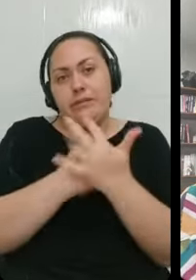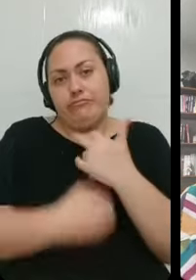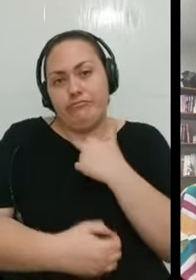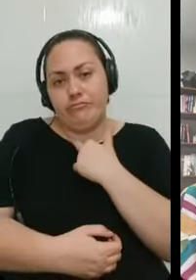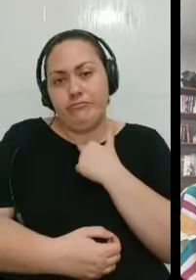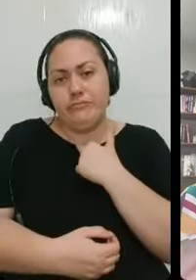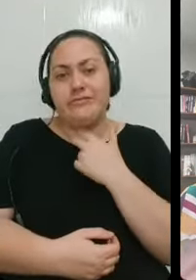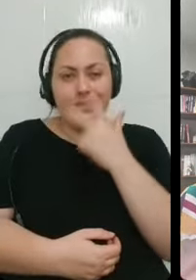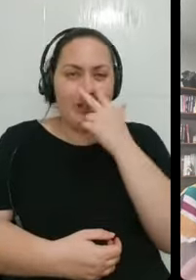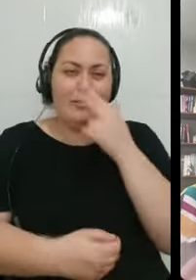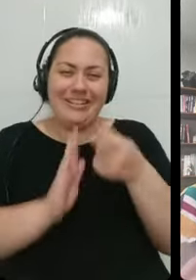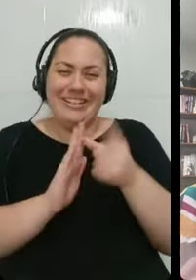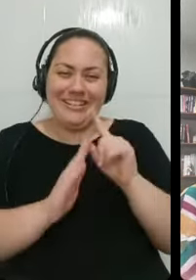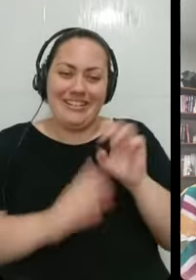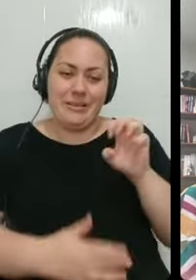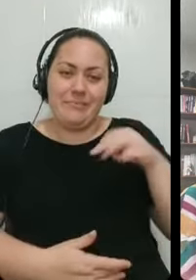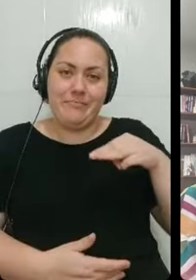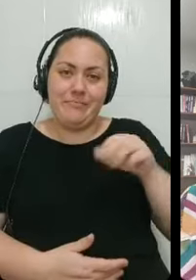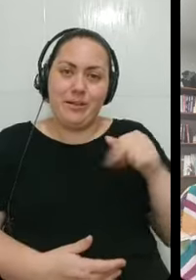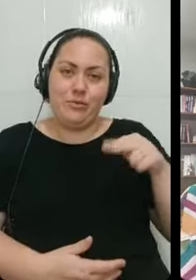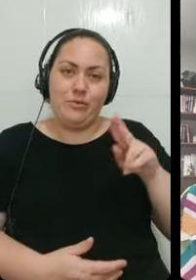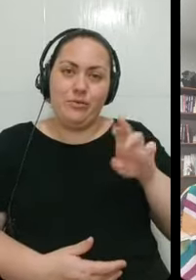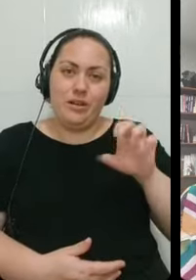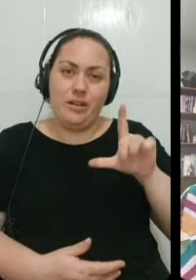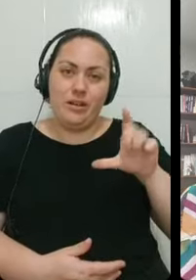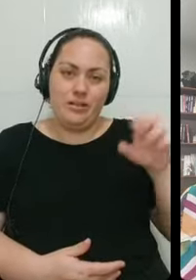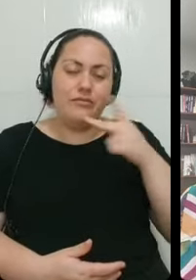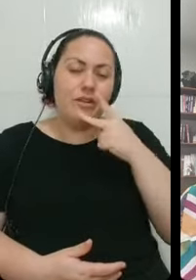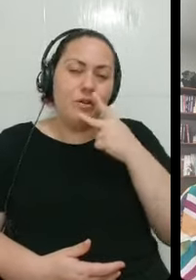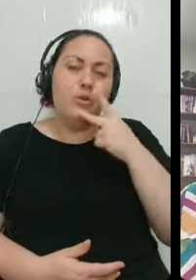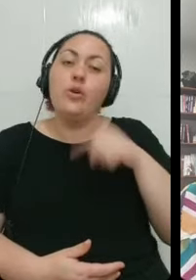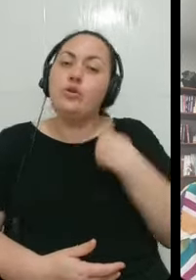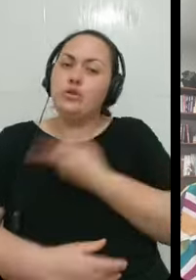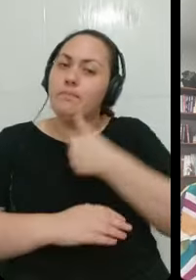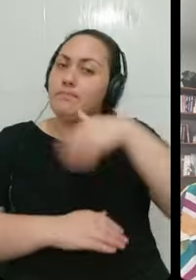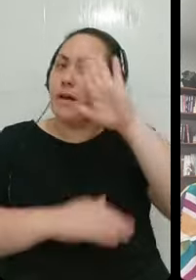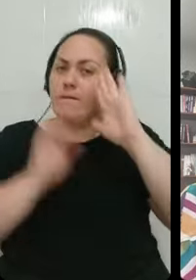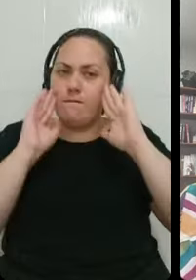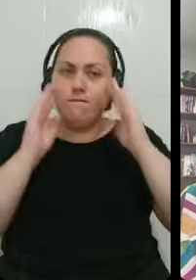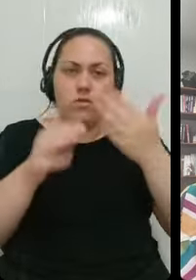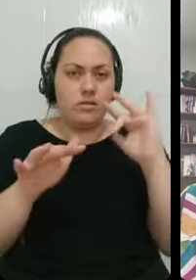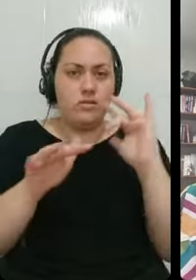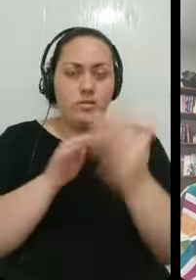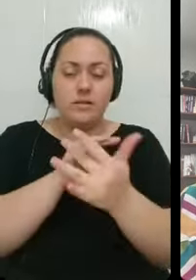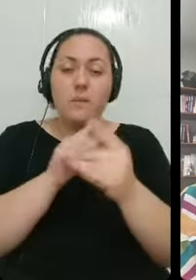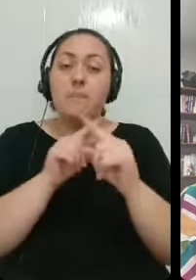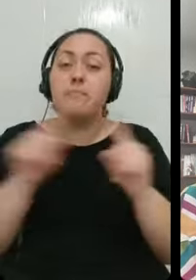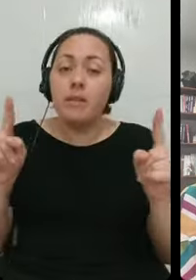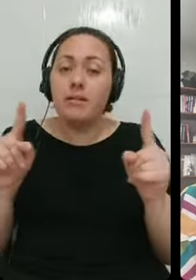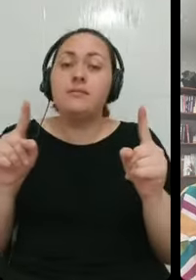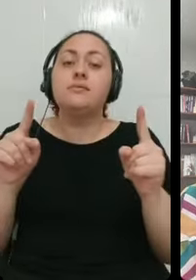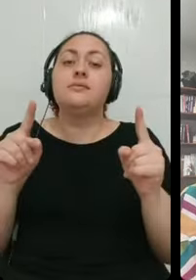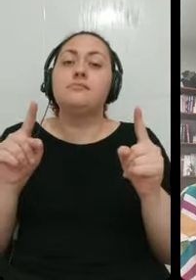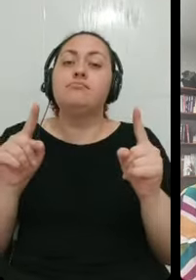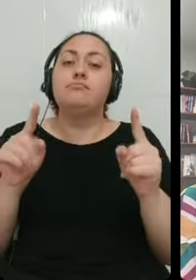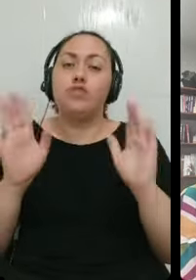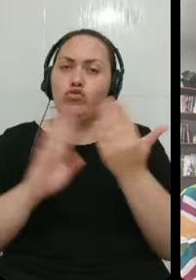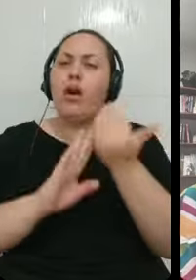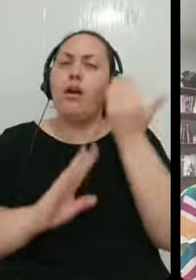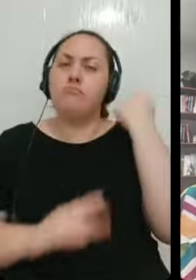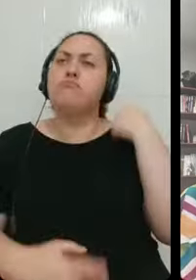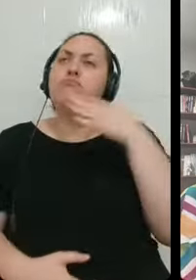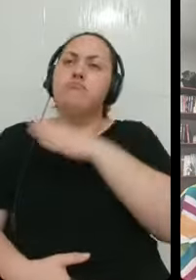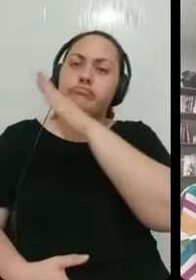a Emanuele disse, que a gente ficou mais nas redes sociais. A gente atua nas unidades